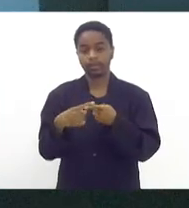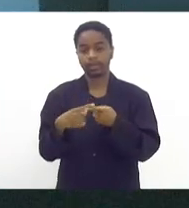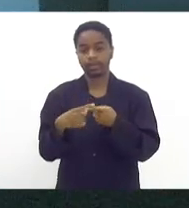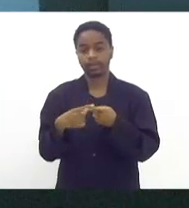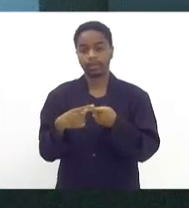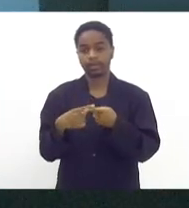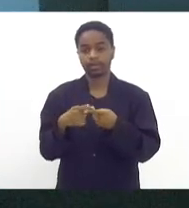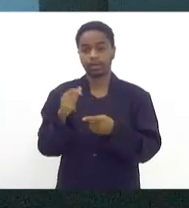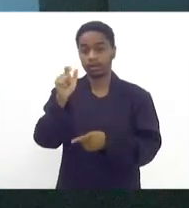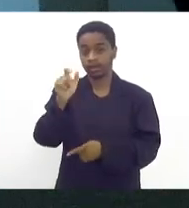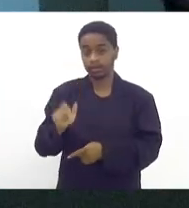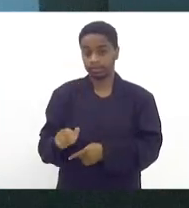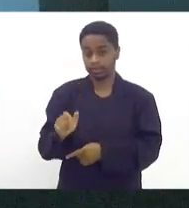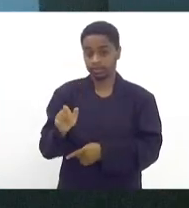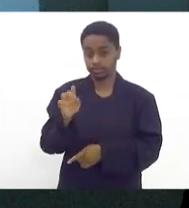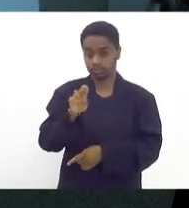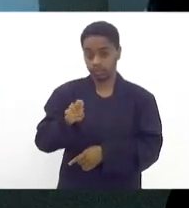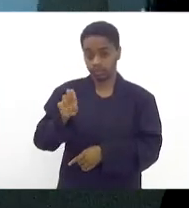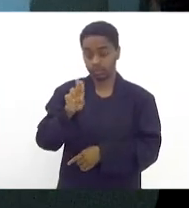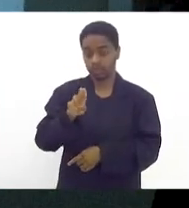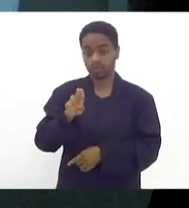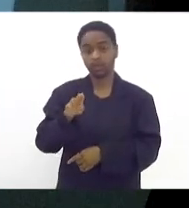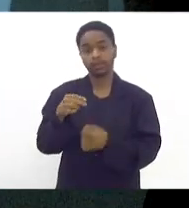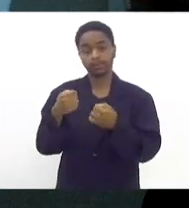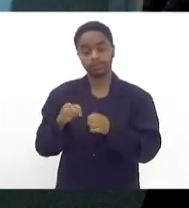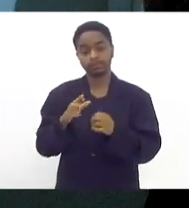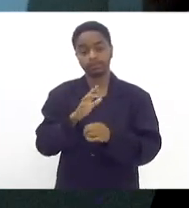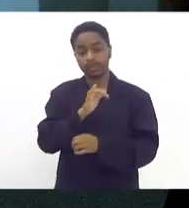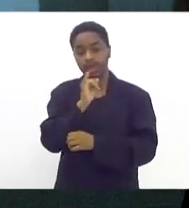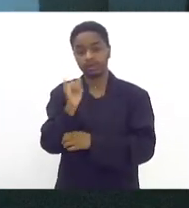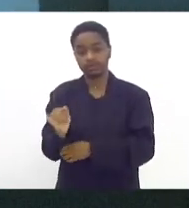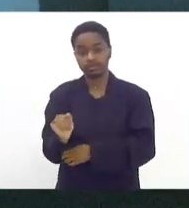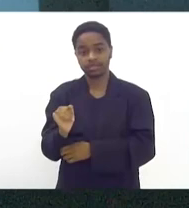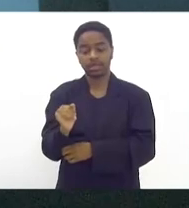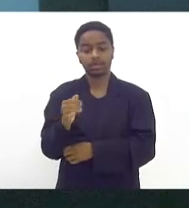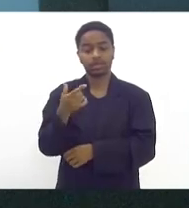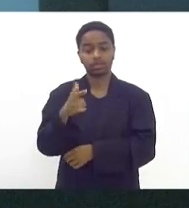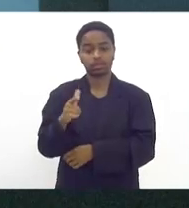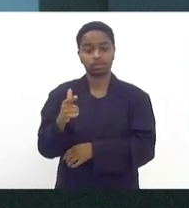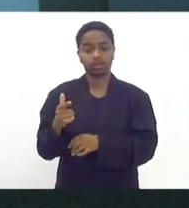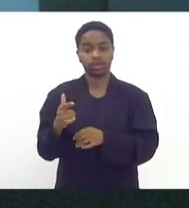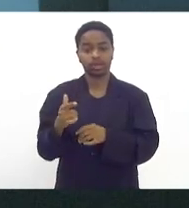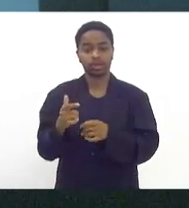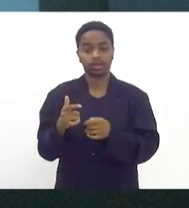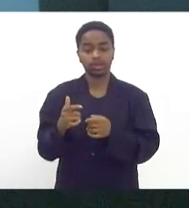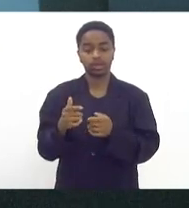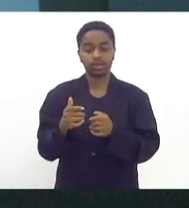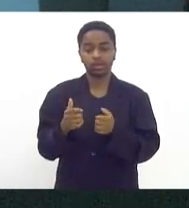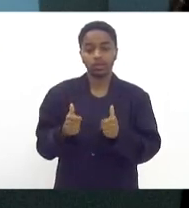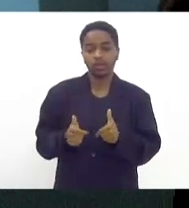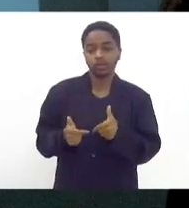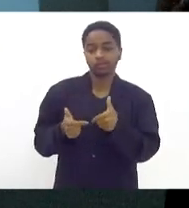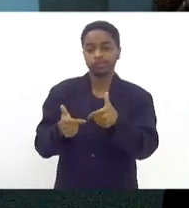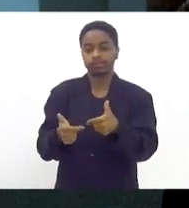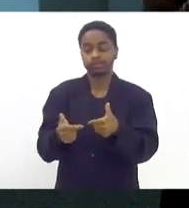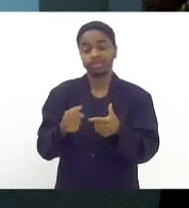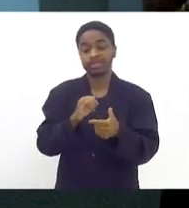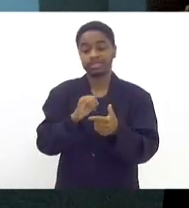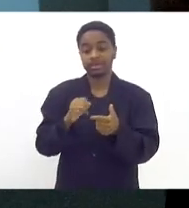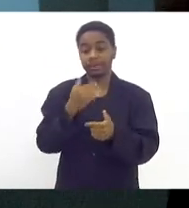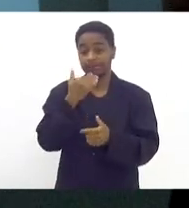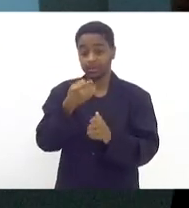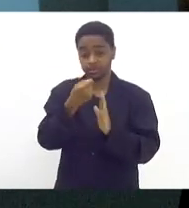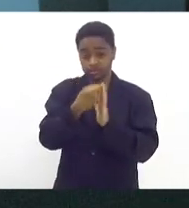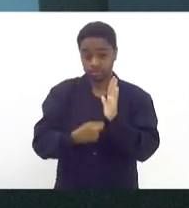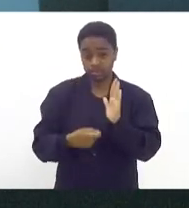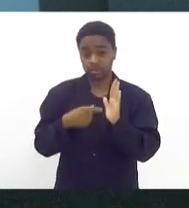ao beneficiário ou seu responsável legal é negativa de cobertura e se for solicitado por escrito ela tem 24 horas